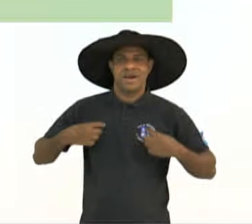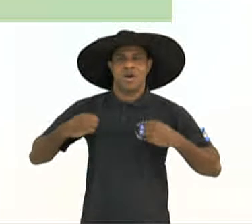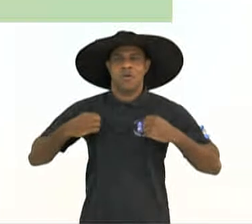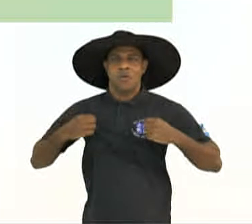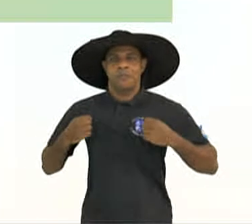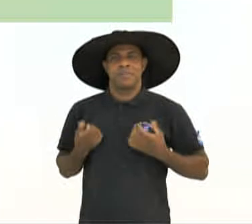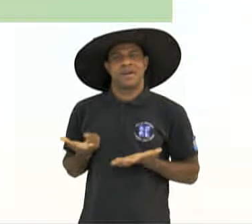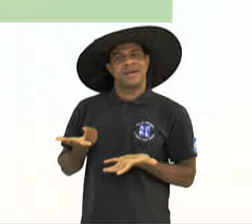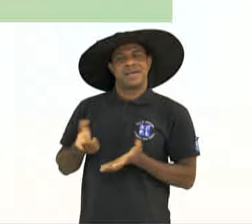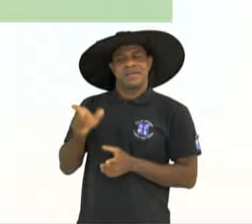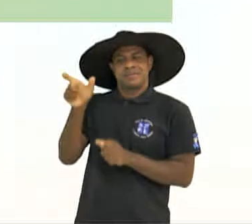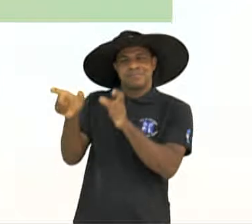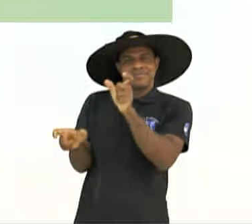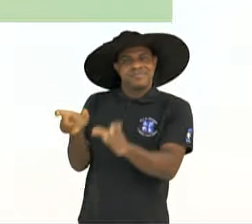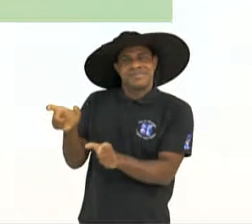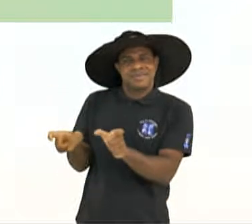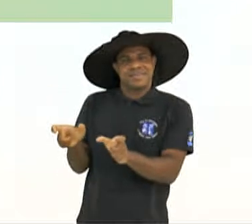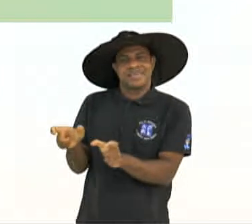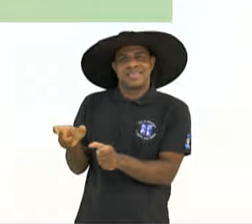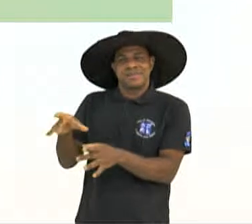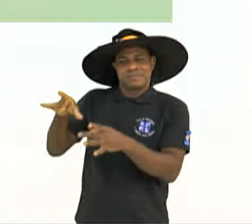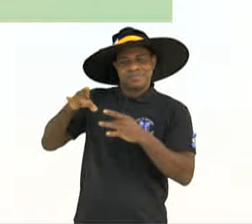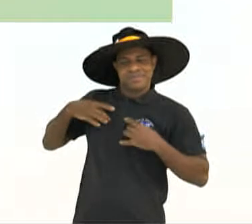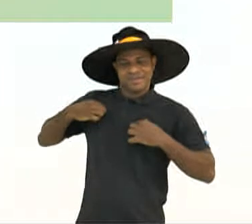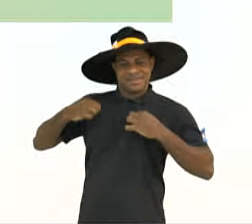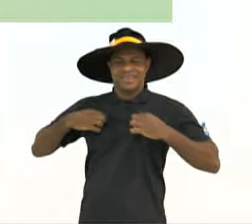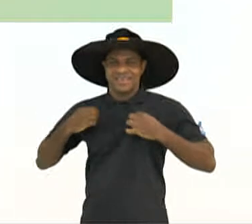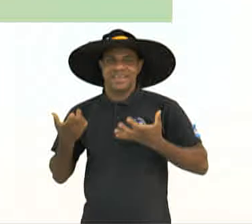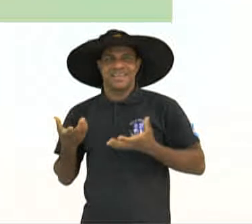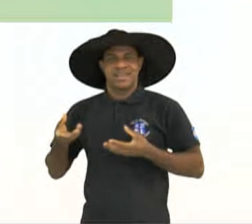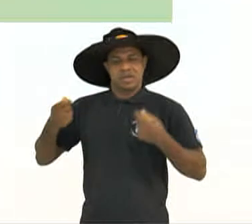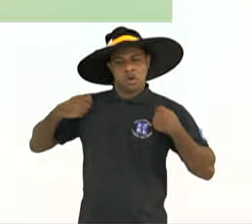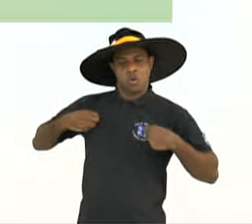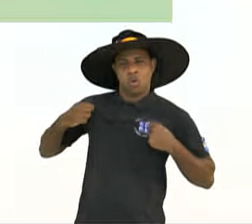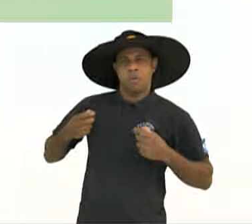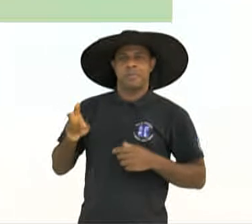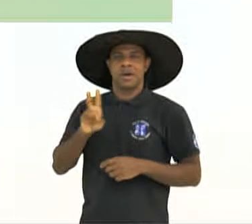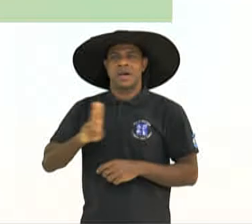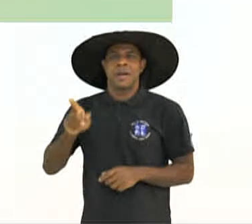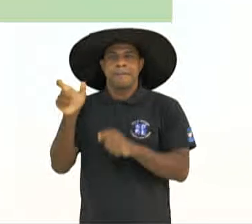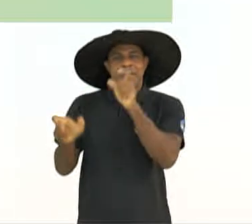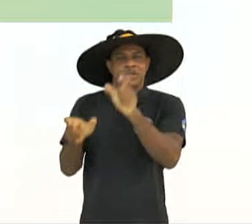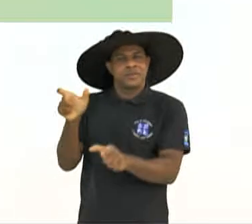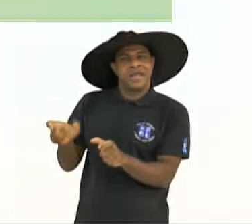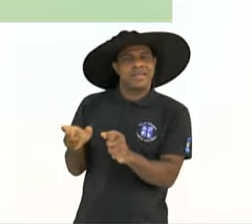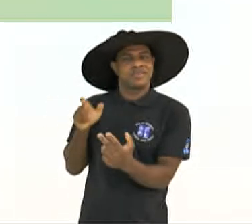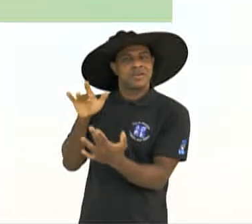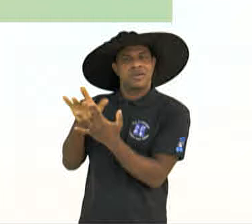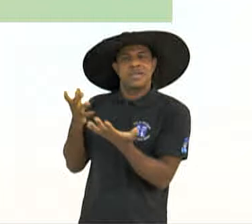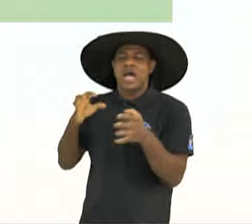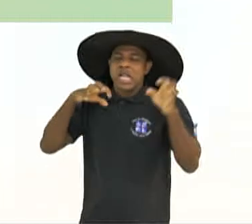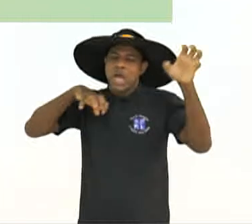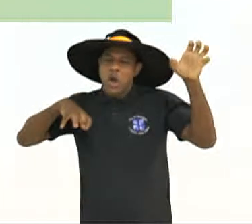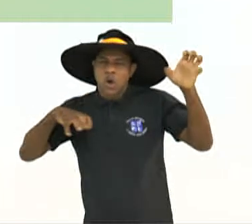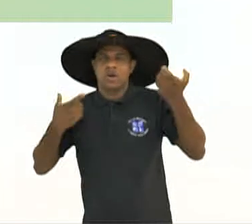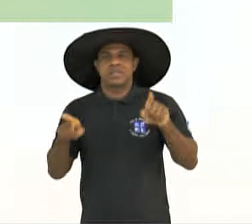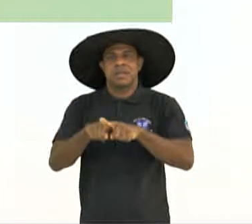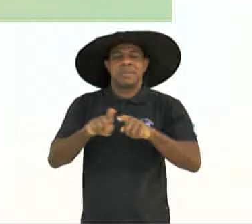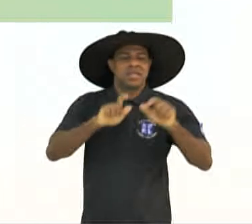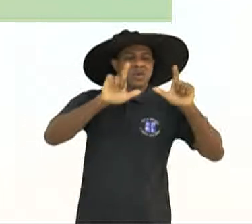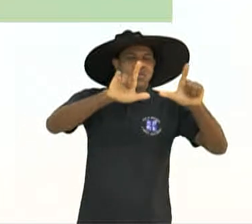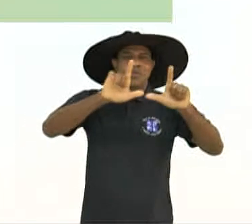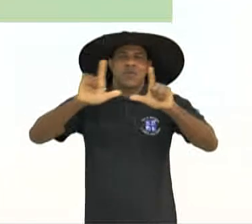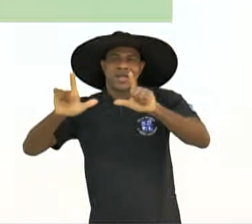acontecendo recentemente, as pessoas se vestem, como eu já disse para vocês, não só com personagens de terror, mas também com personagens